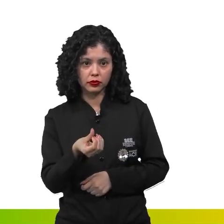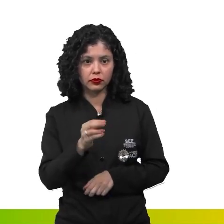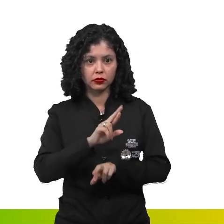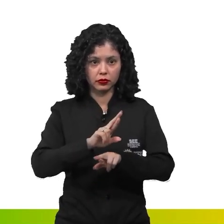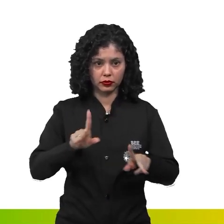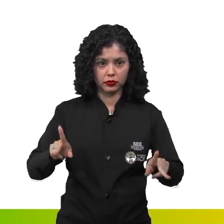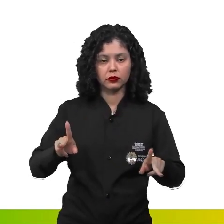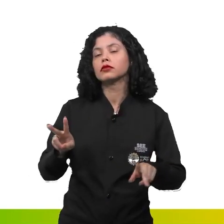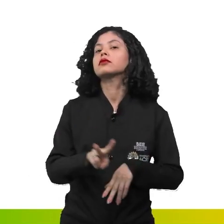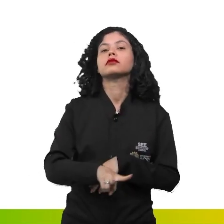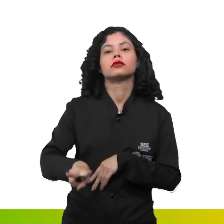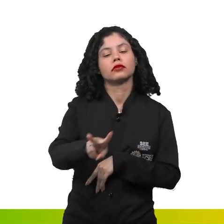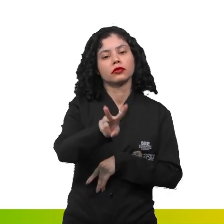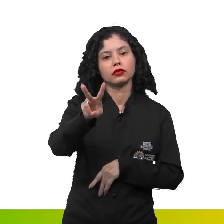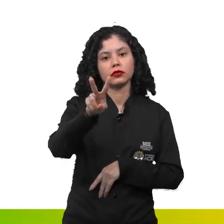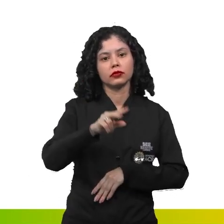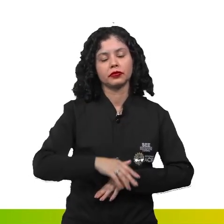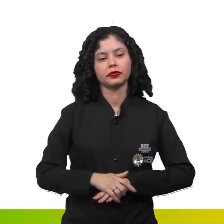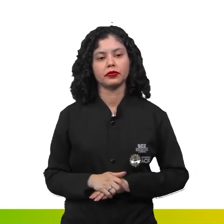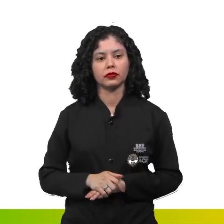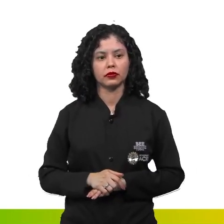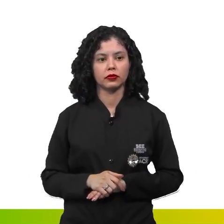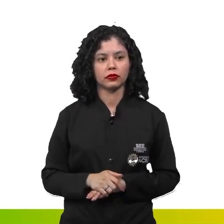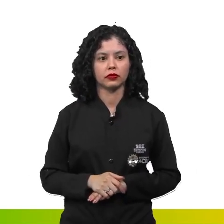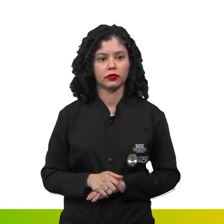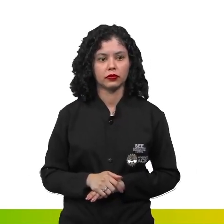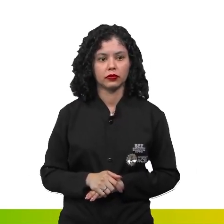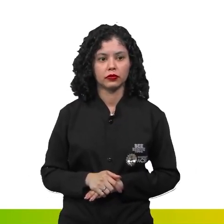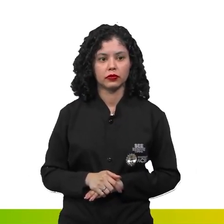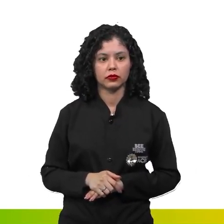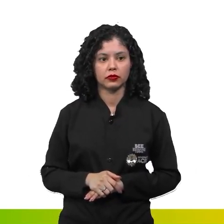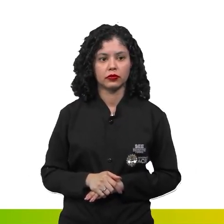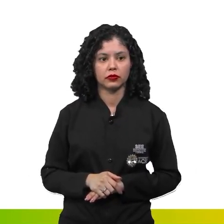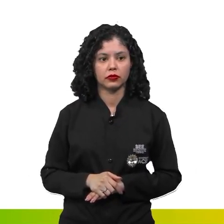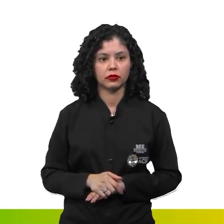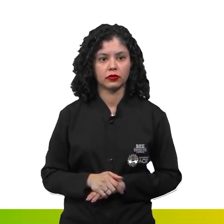até 250 valores